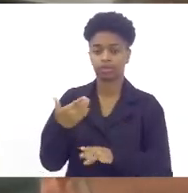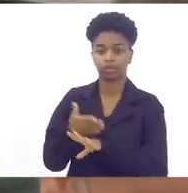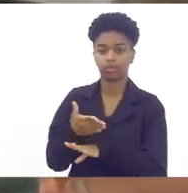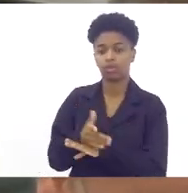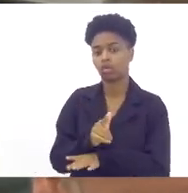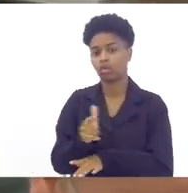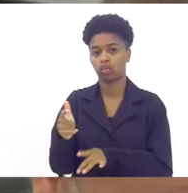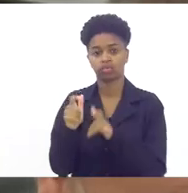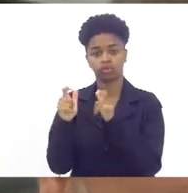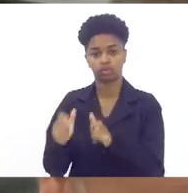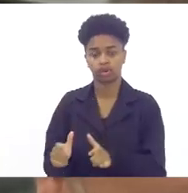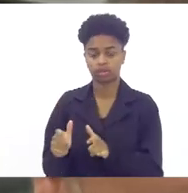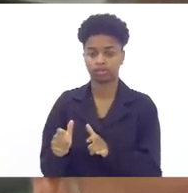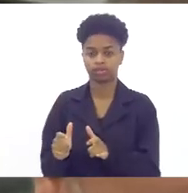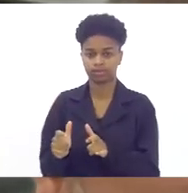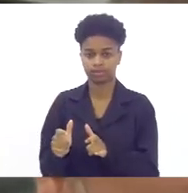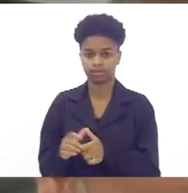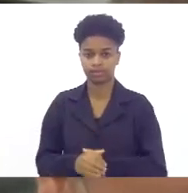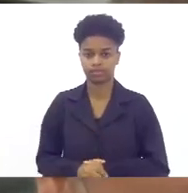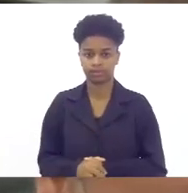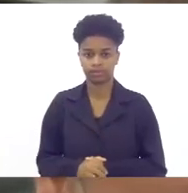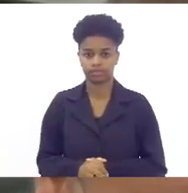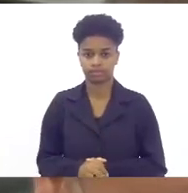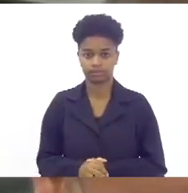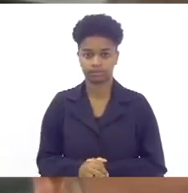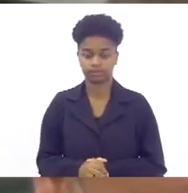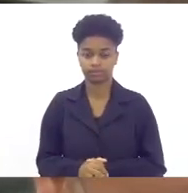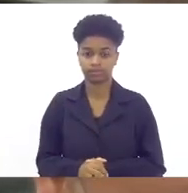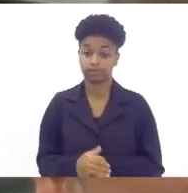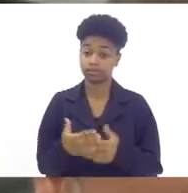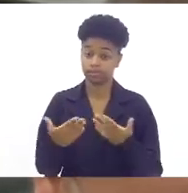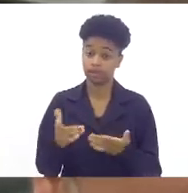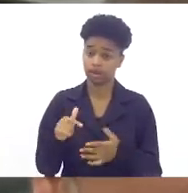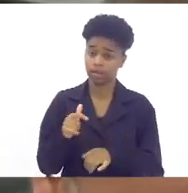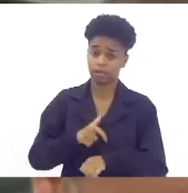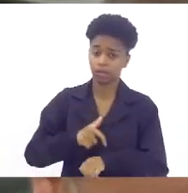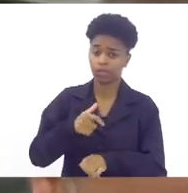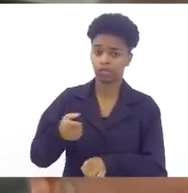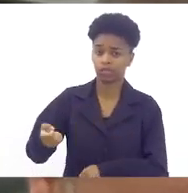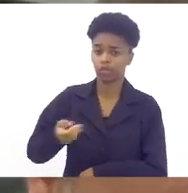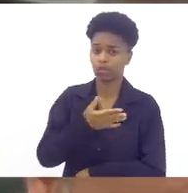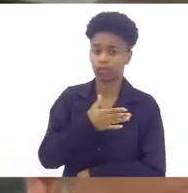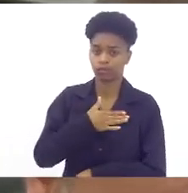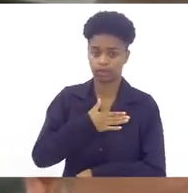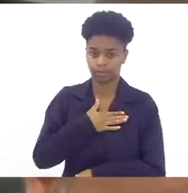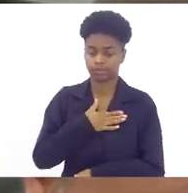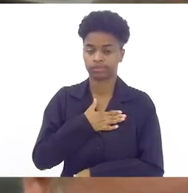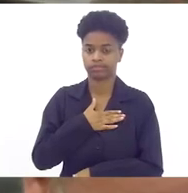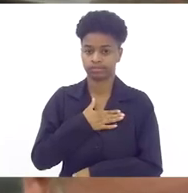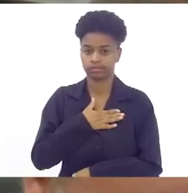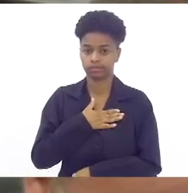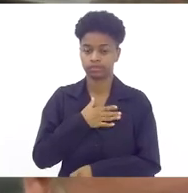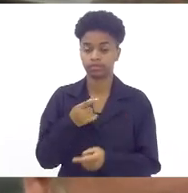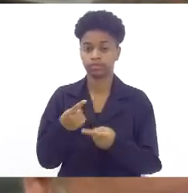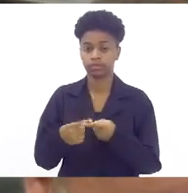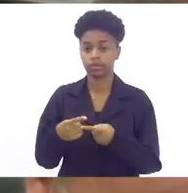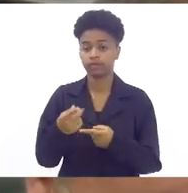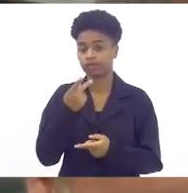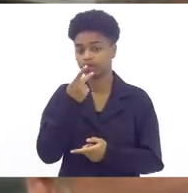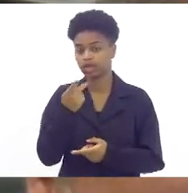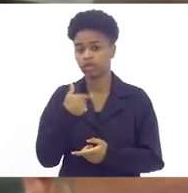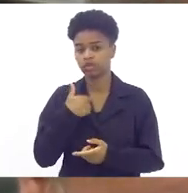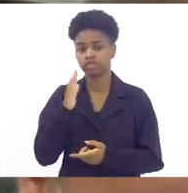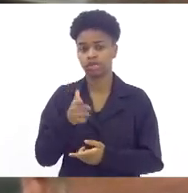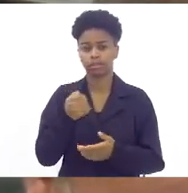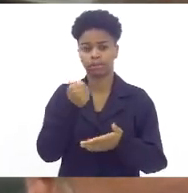numa outra posição entendeu E aí é um momento novo para mim dizer que eu já tive aqui em